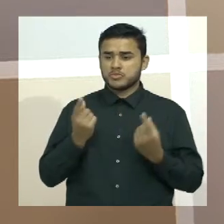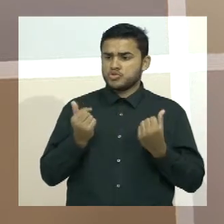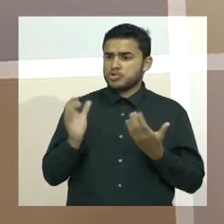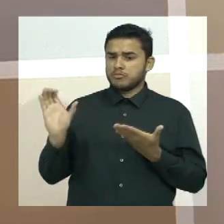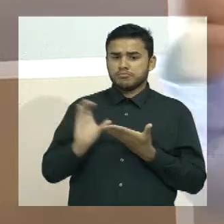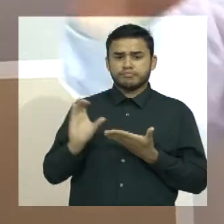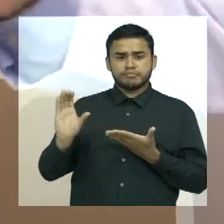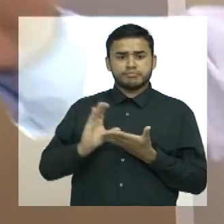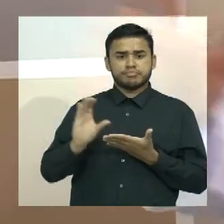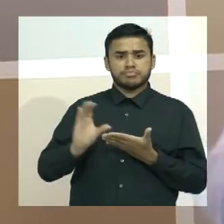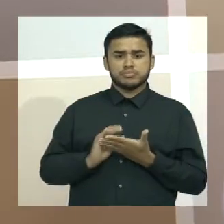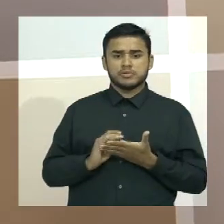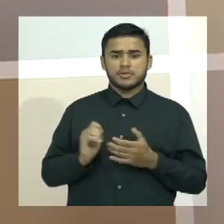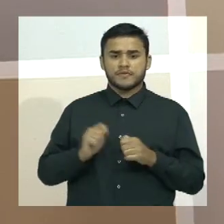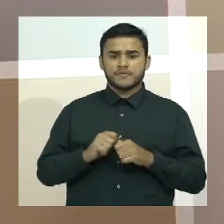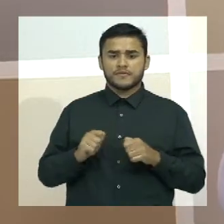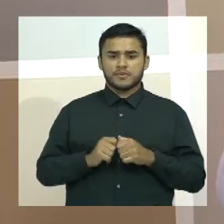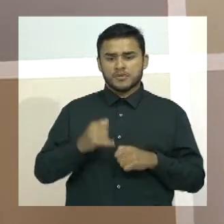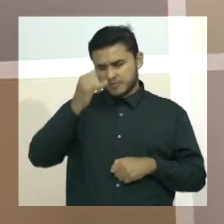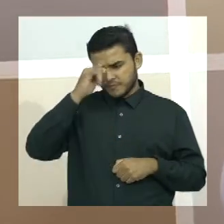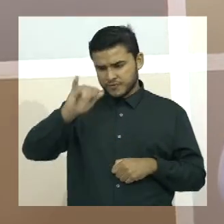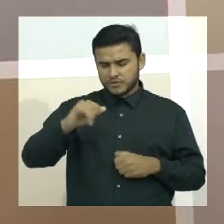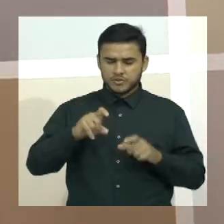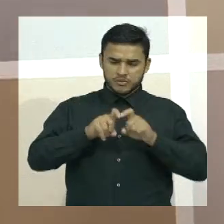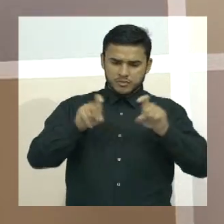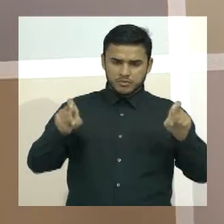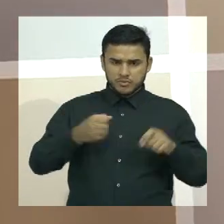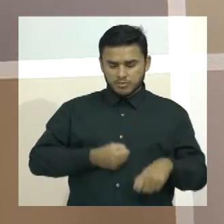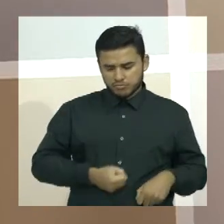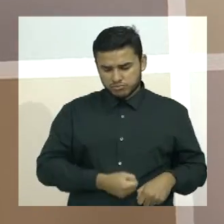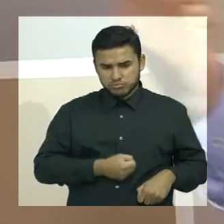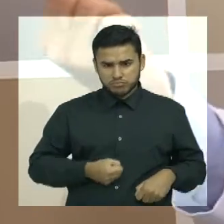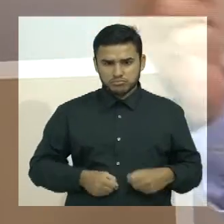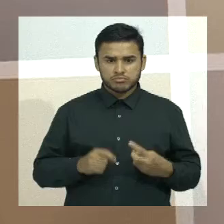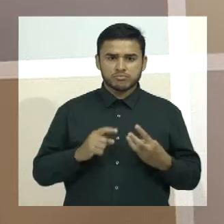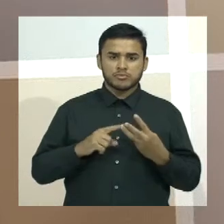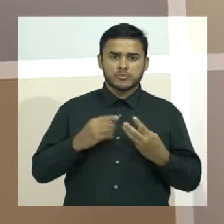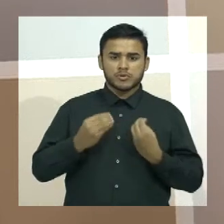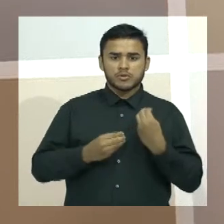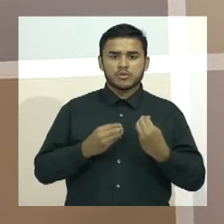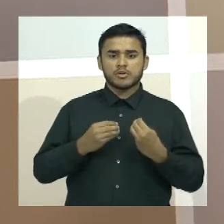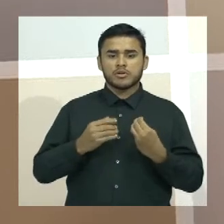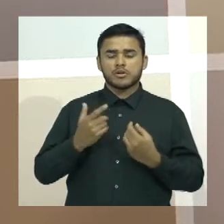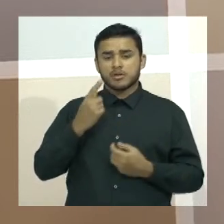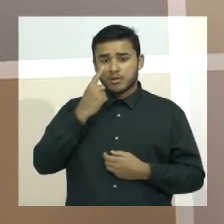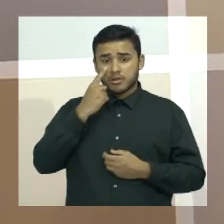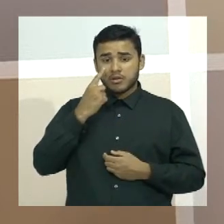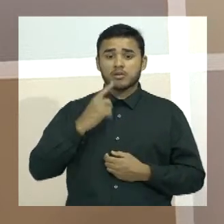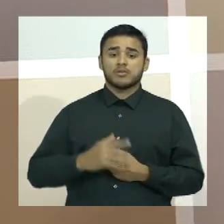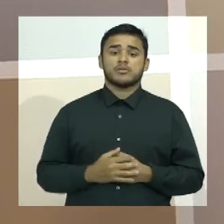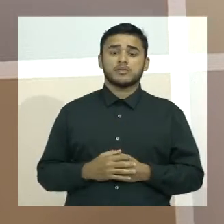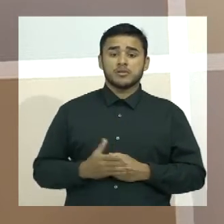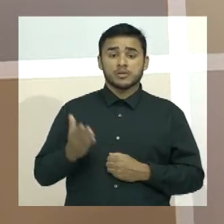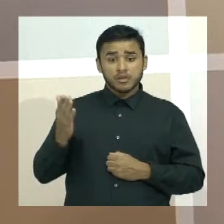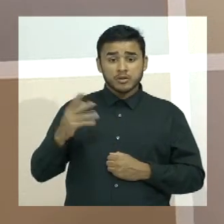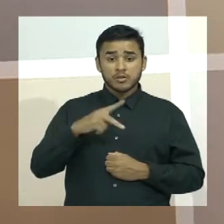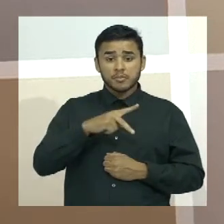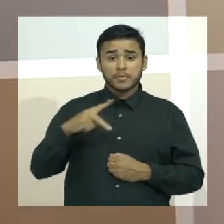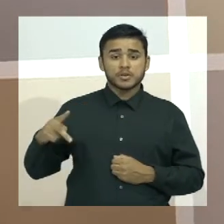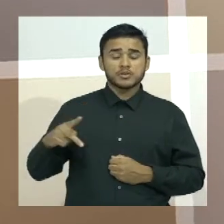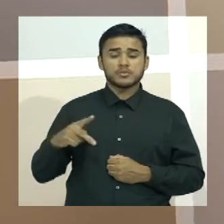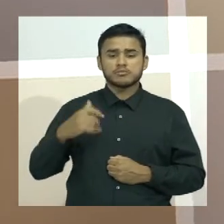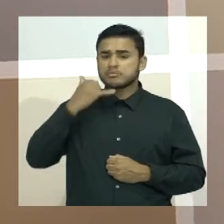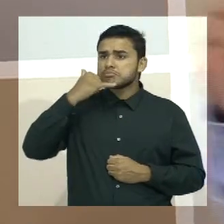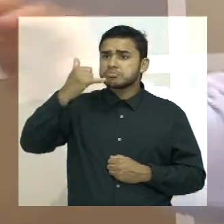volumosas e diziam que fazia tudo, fazia prevenção, fazia ultrassom, fazia pré-natal. E durante a campanha de um desses presidenciáveis, eles ligaram